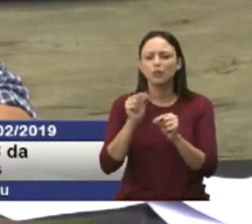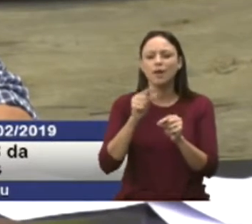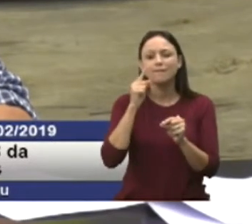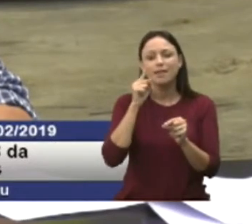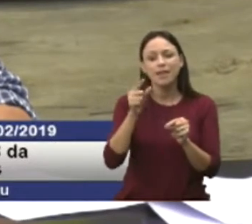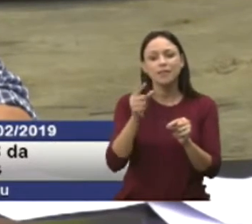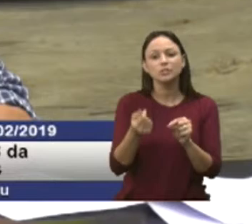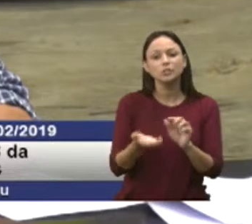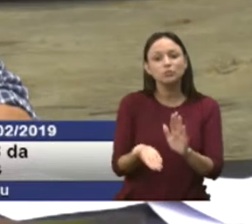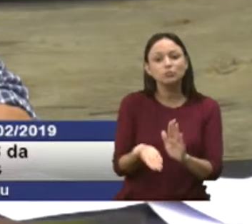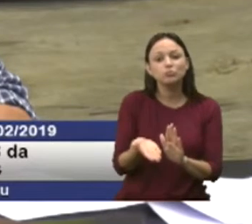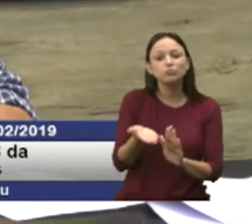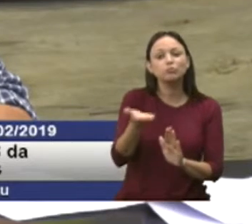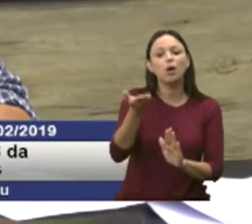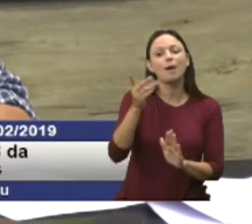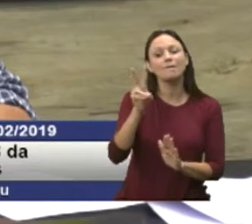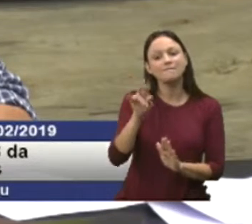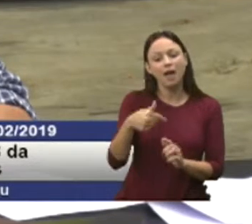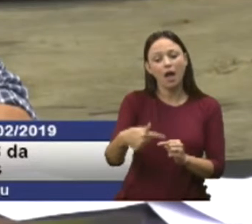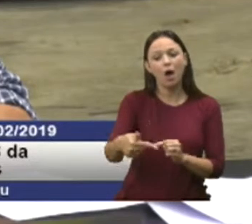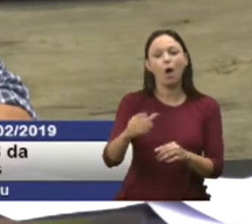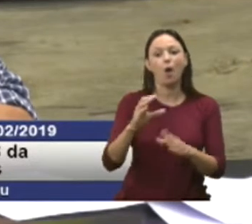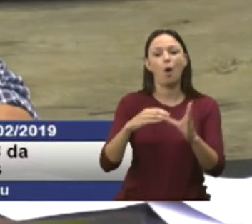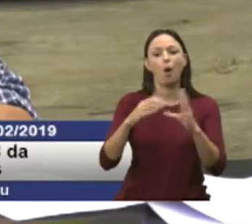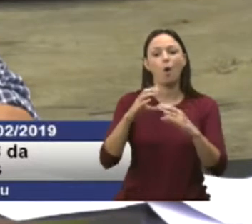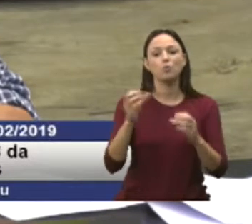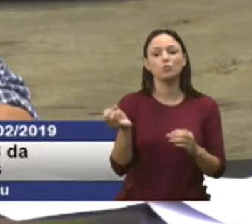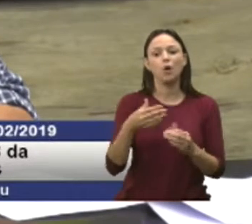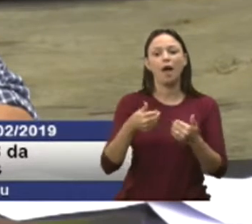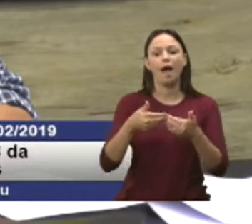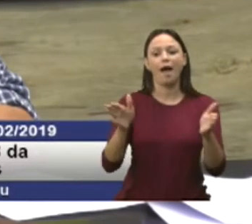nós teremos com esses concursos que nós estamos abrindo.